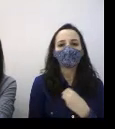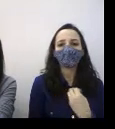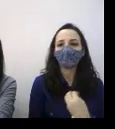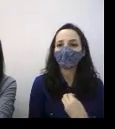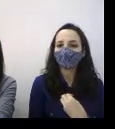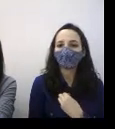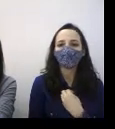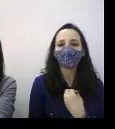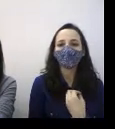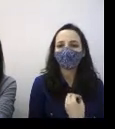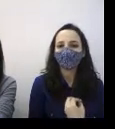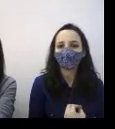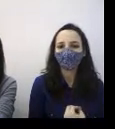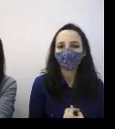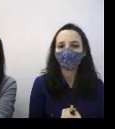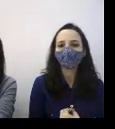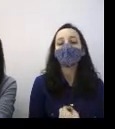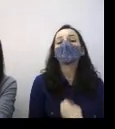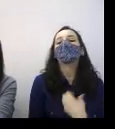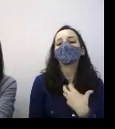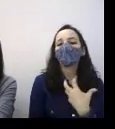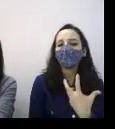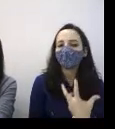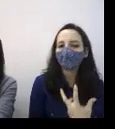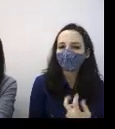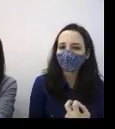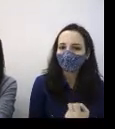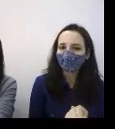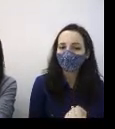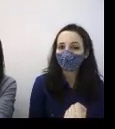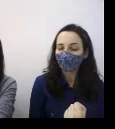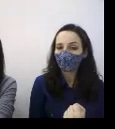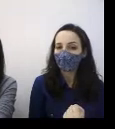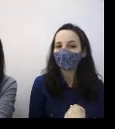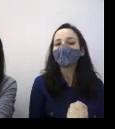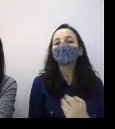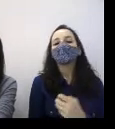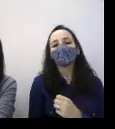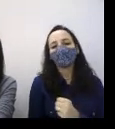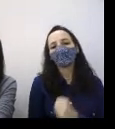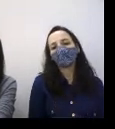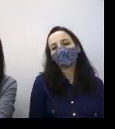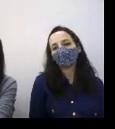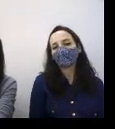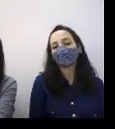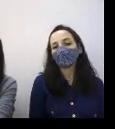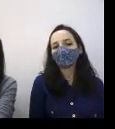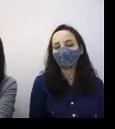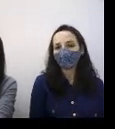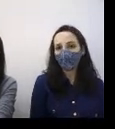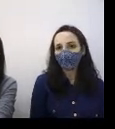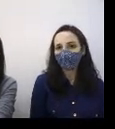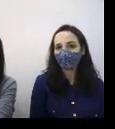sono, apetite, dores difusas, afeta a capacidade para o trabalho e prejudica as